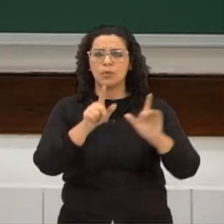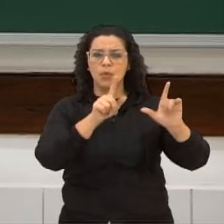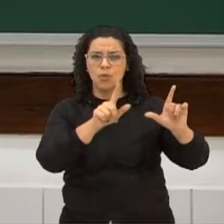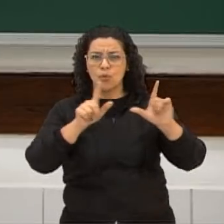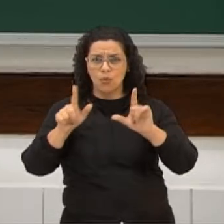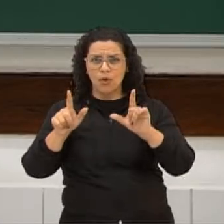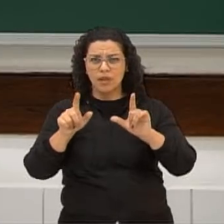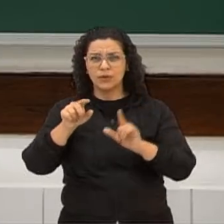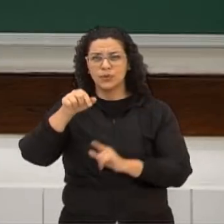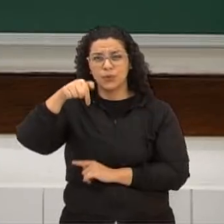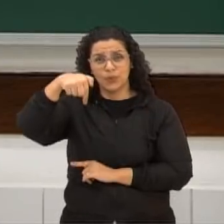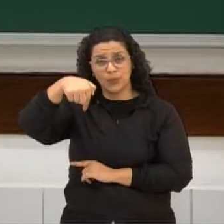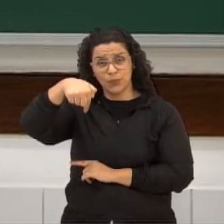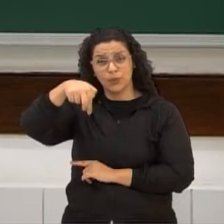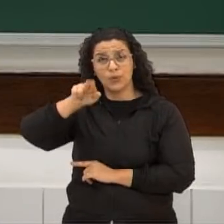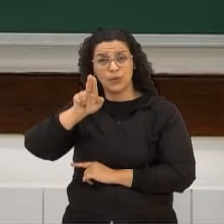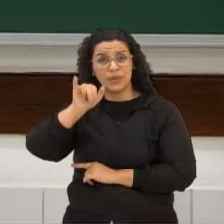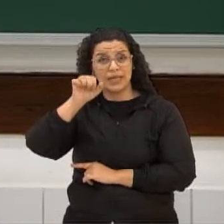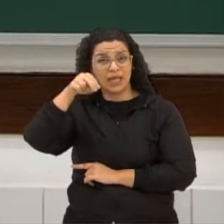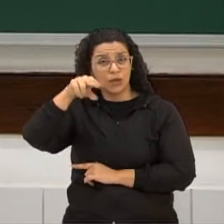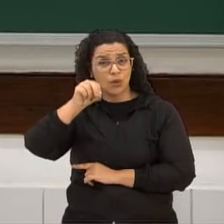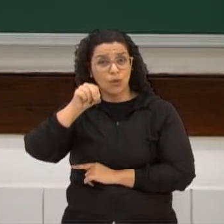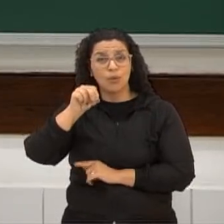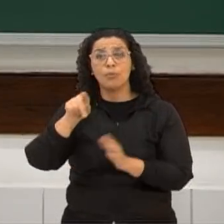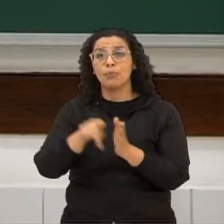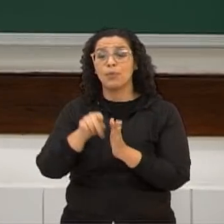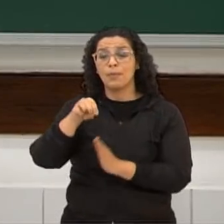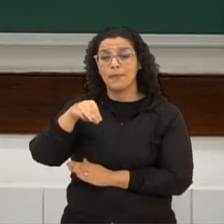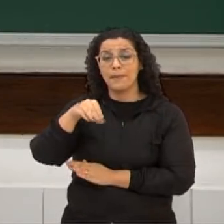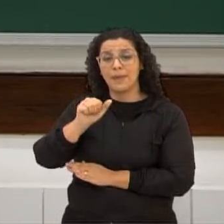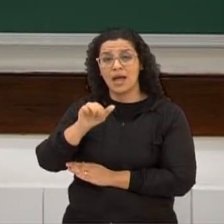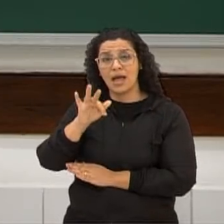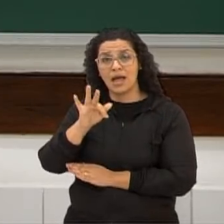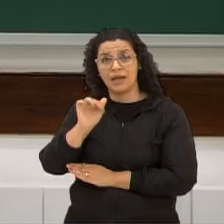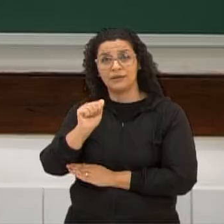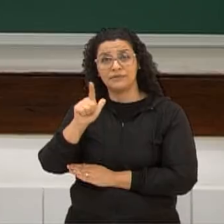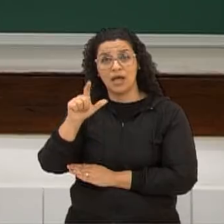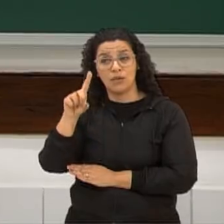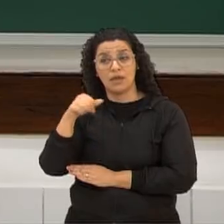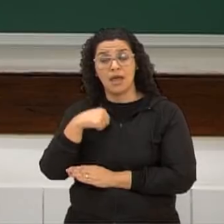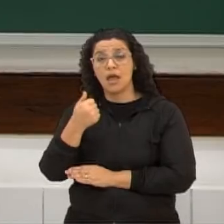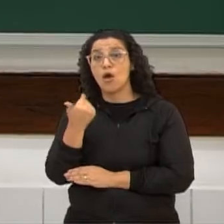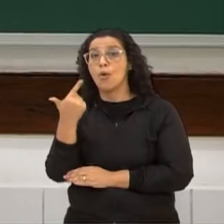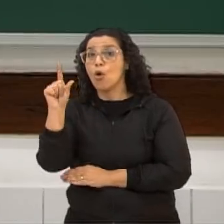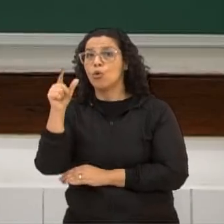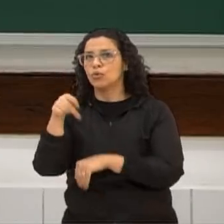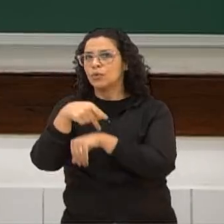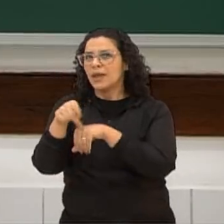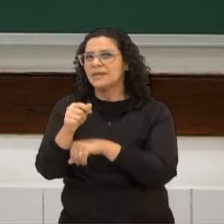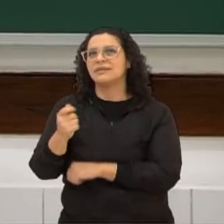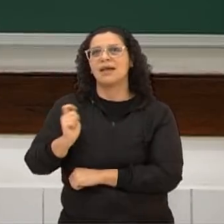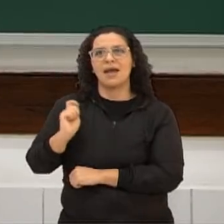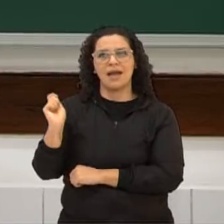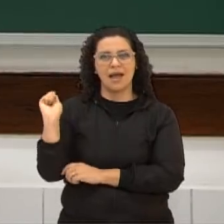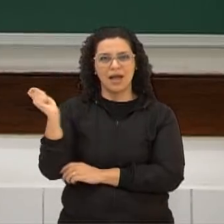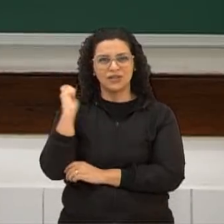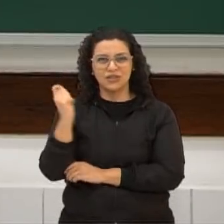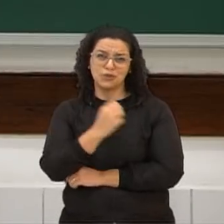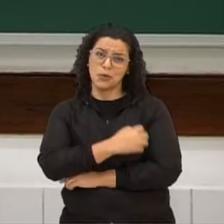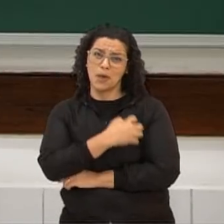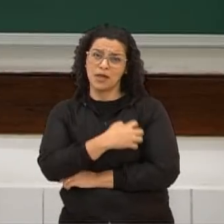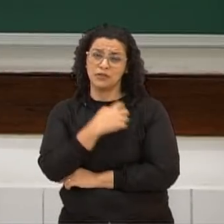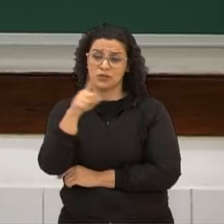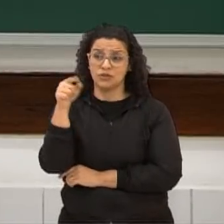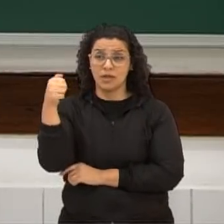quadrinho do Quino, que era da Mafalda. Ele não é um quadrinho brasileiro, mas ele tem uma grande influência no Brasil com respeito à história em quadrinho. Então, ele